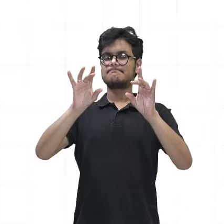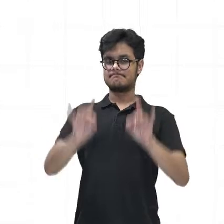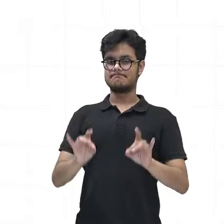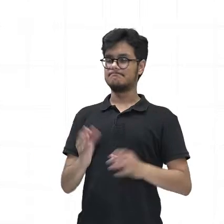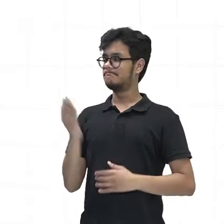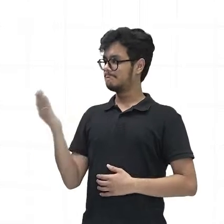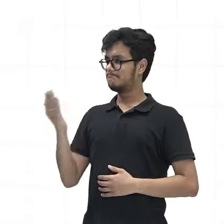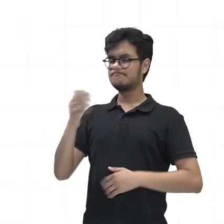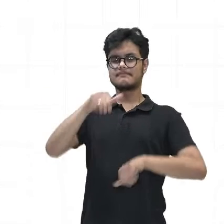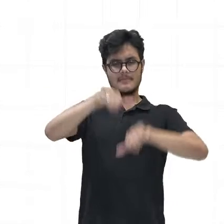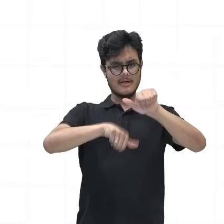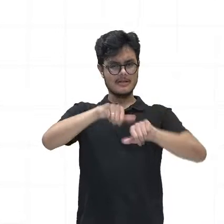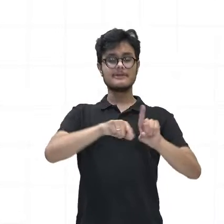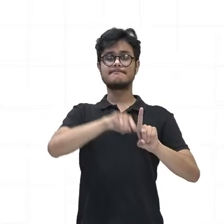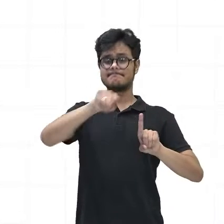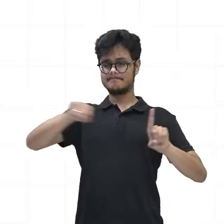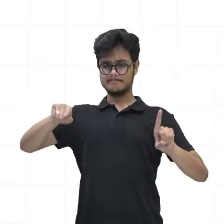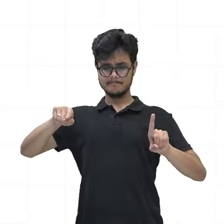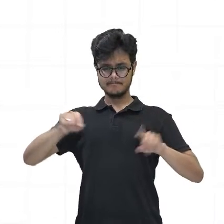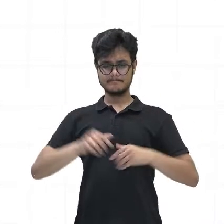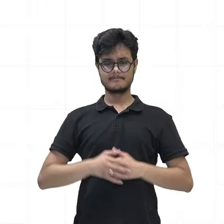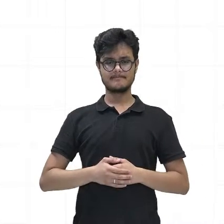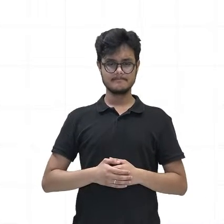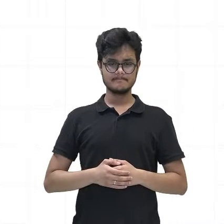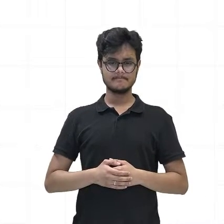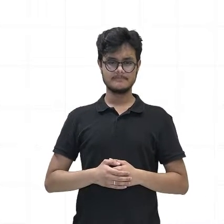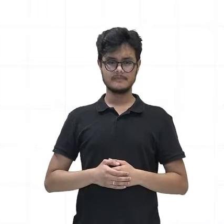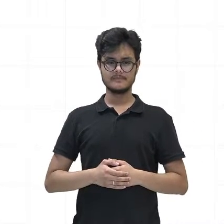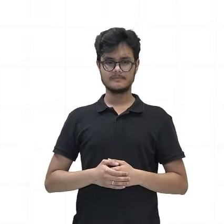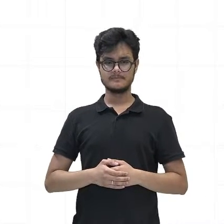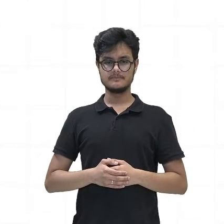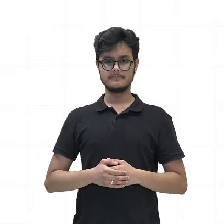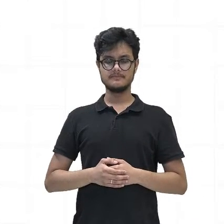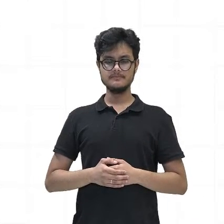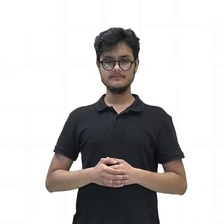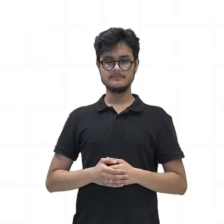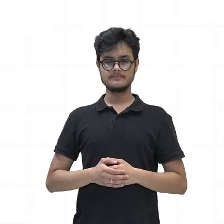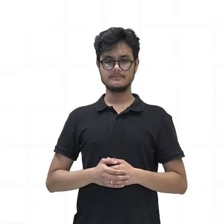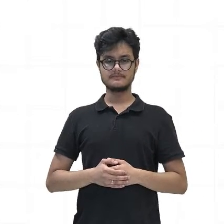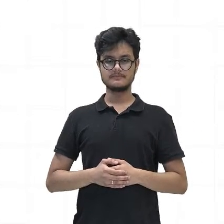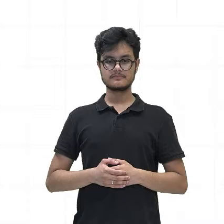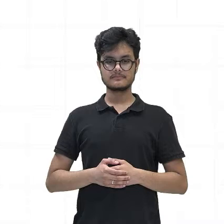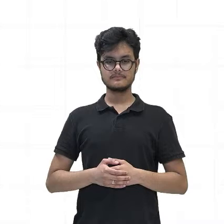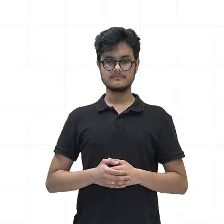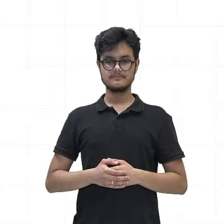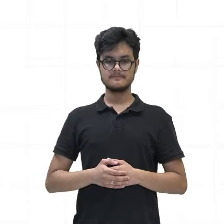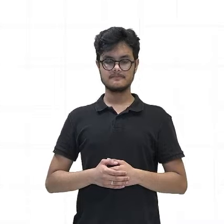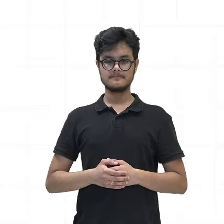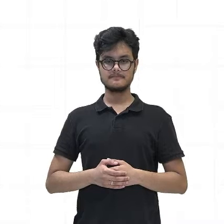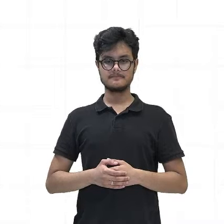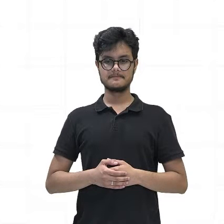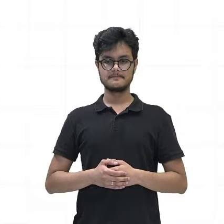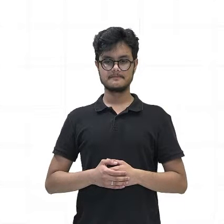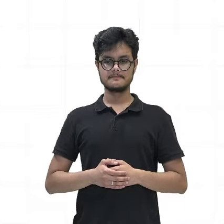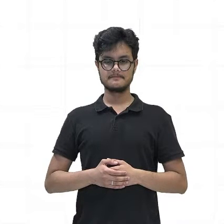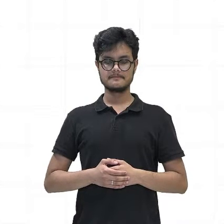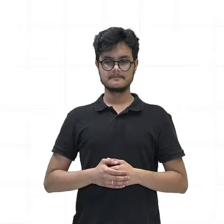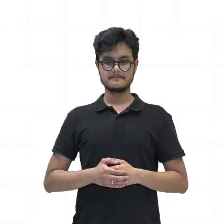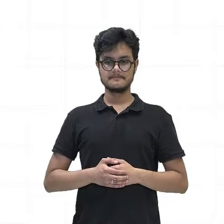gráficos divulgado pela mídia, elementos que podem induzir a erro de leitura ou de